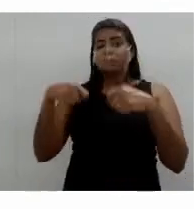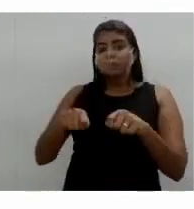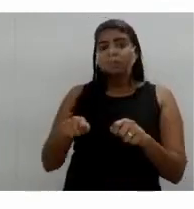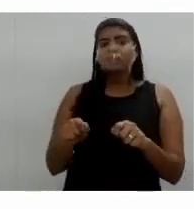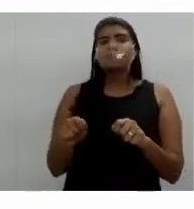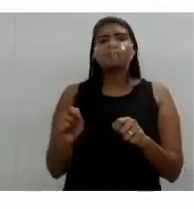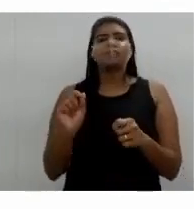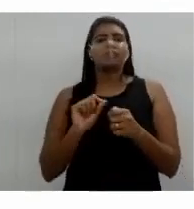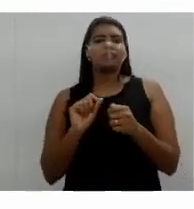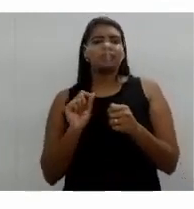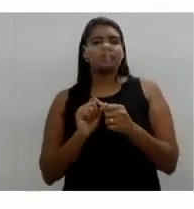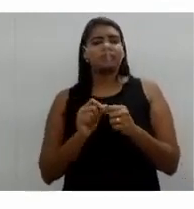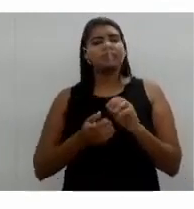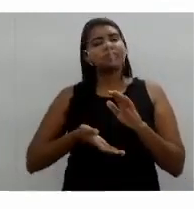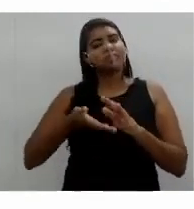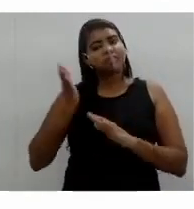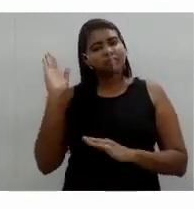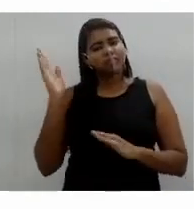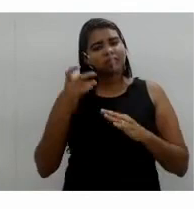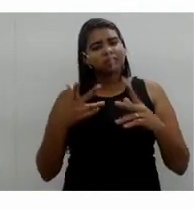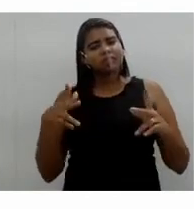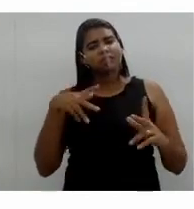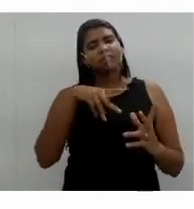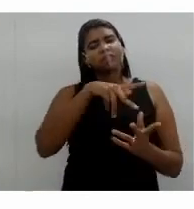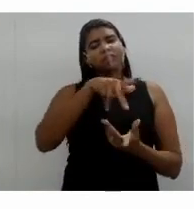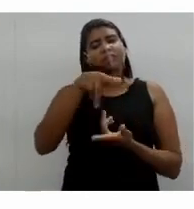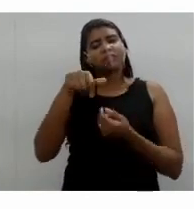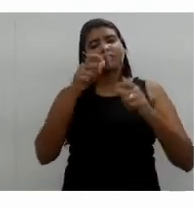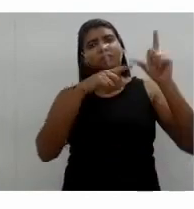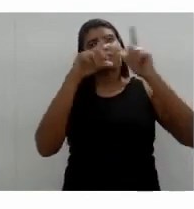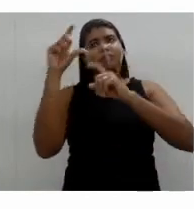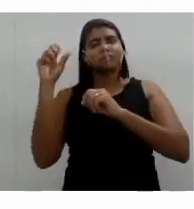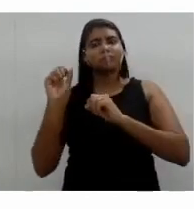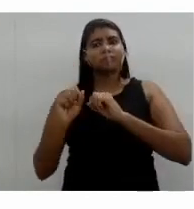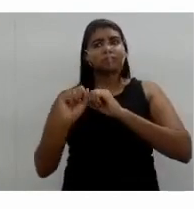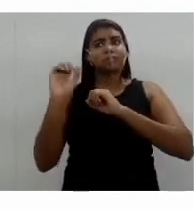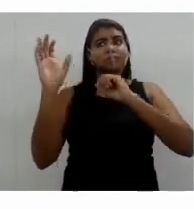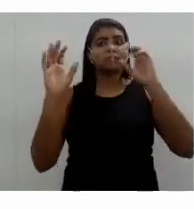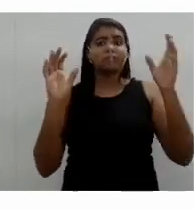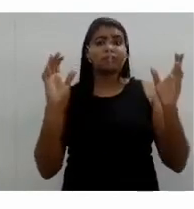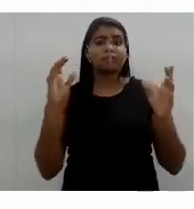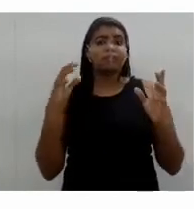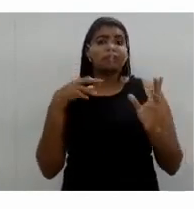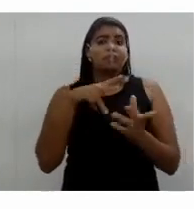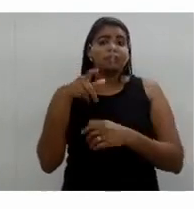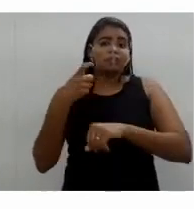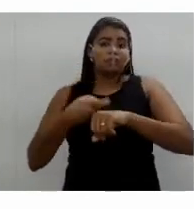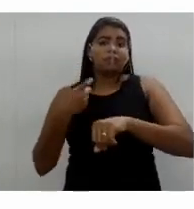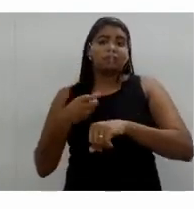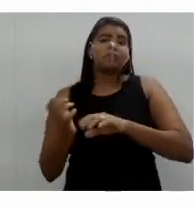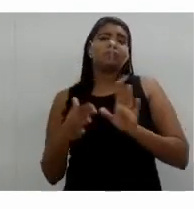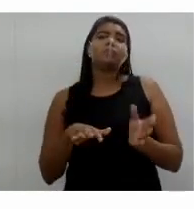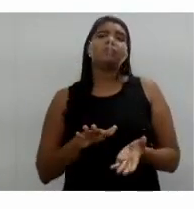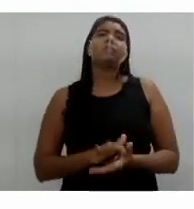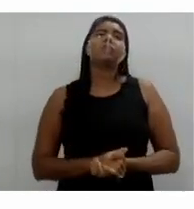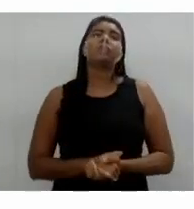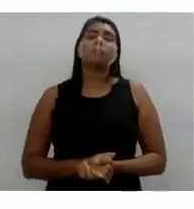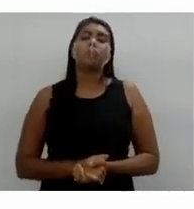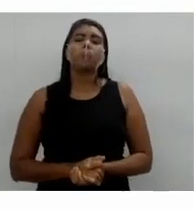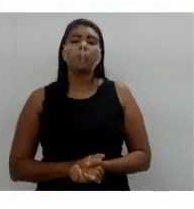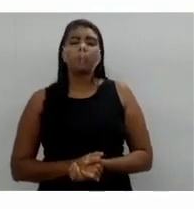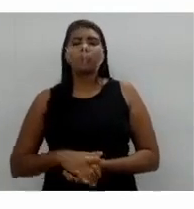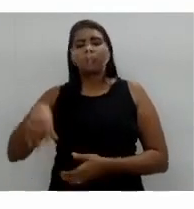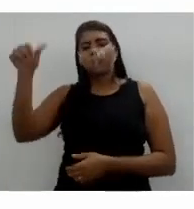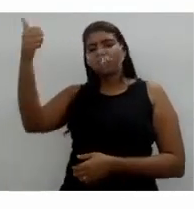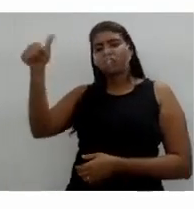de fazer viagens interplanetárias tripuladas para esses planetas rochosos. E aí a gente vai